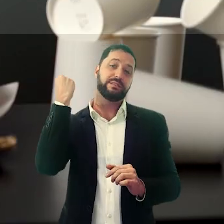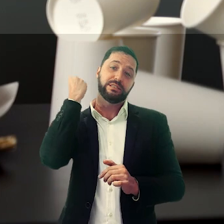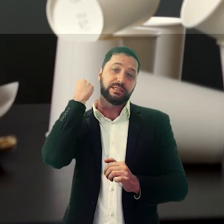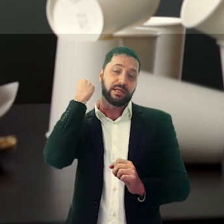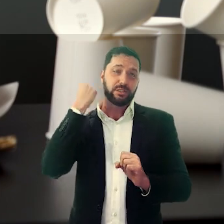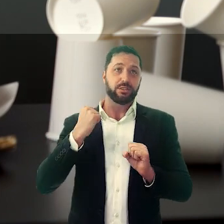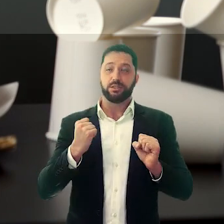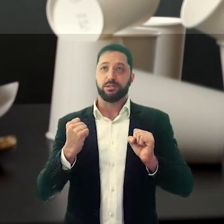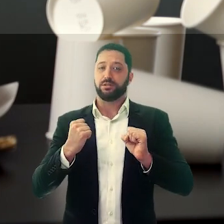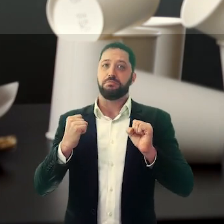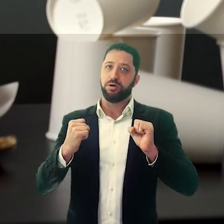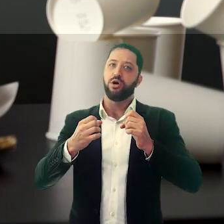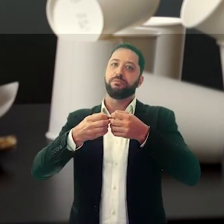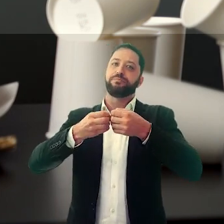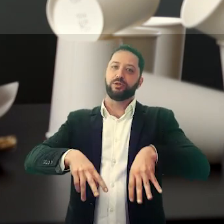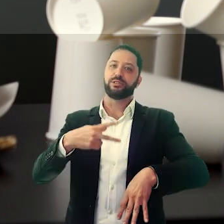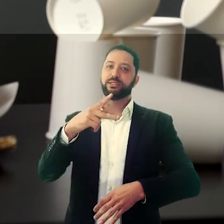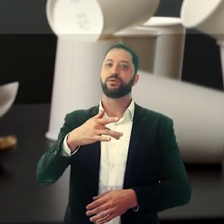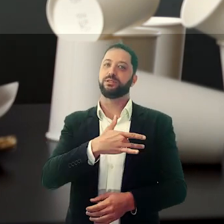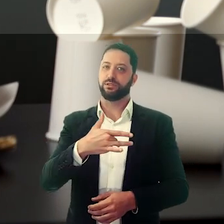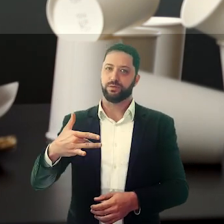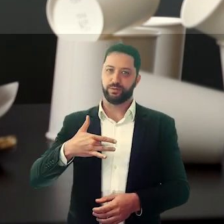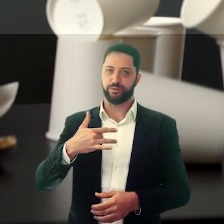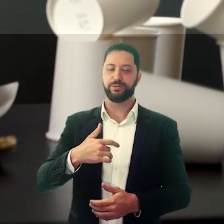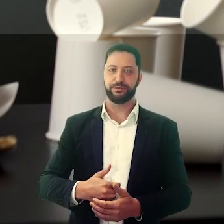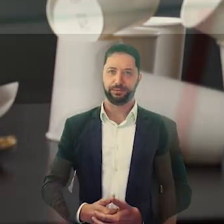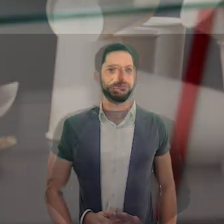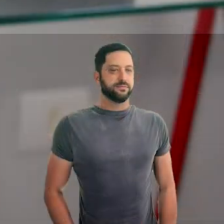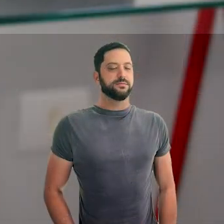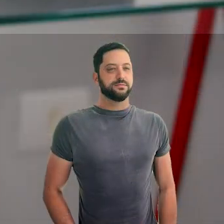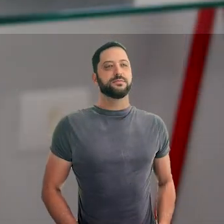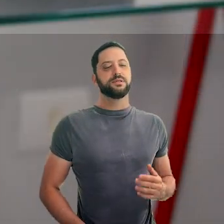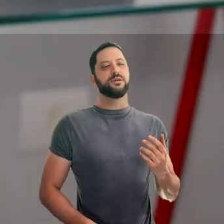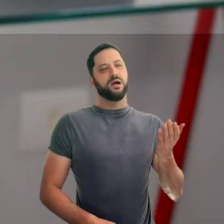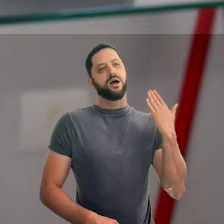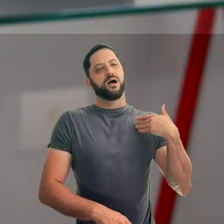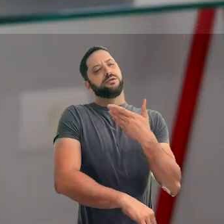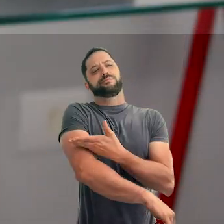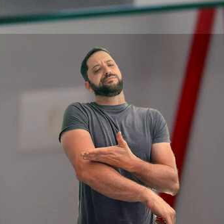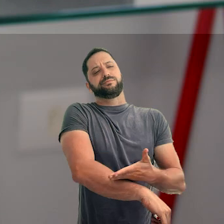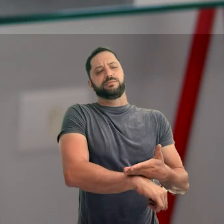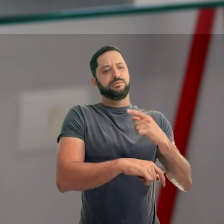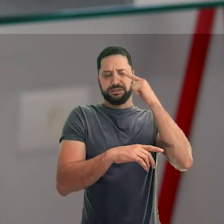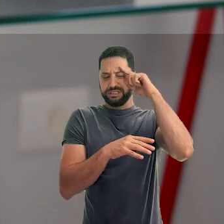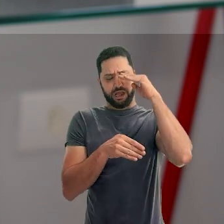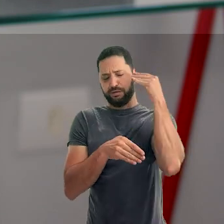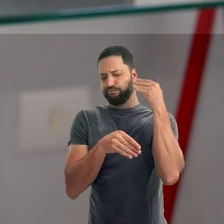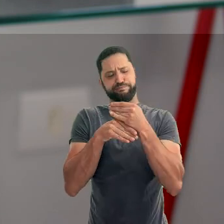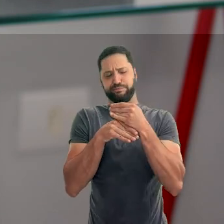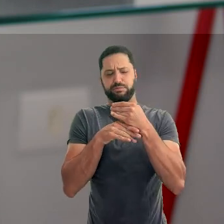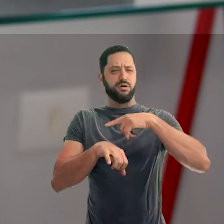estresse podem afetar sua saúde física e emocional. Eu sempre fui uma pessoa muito de sono,